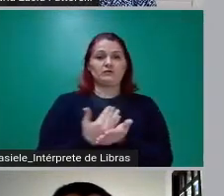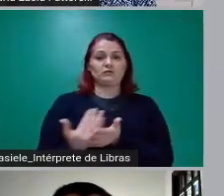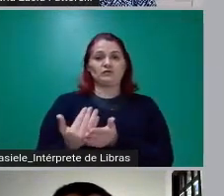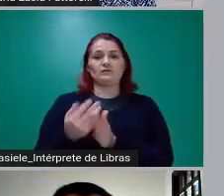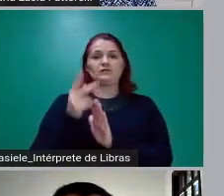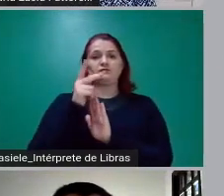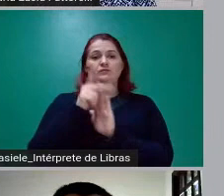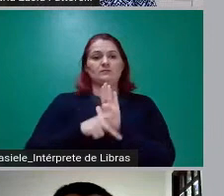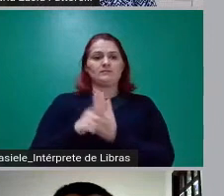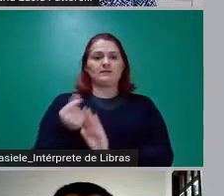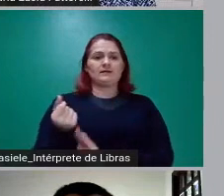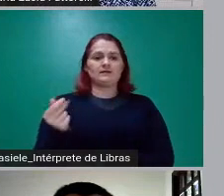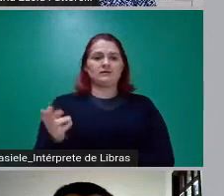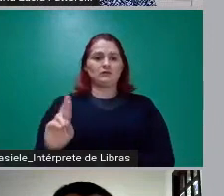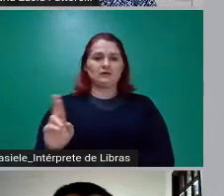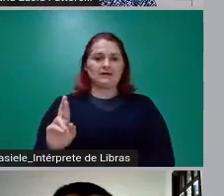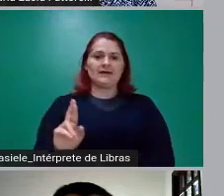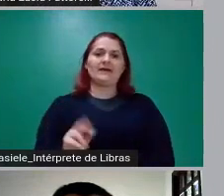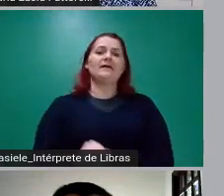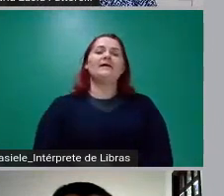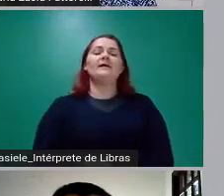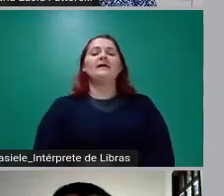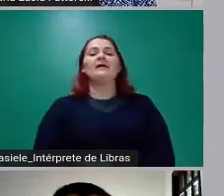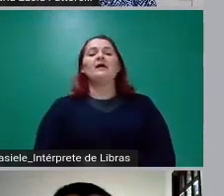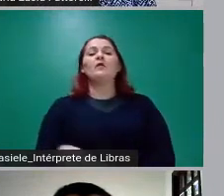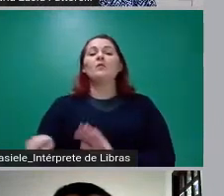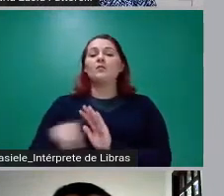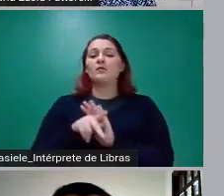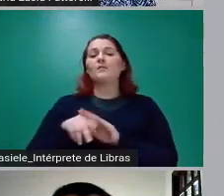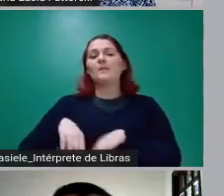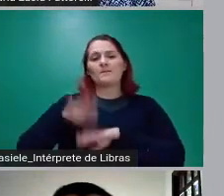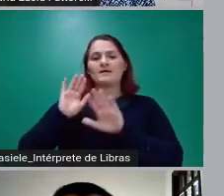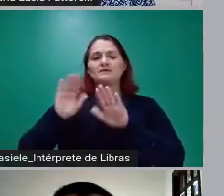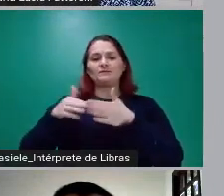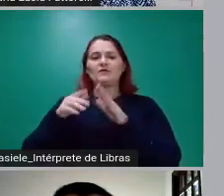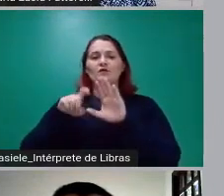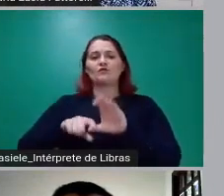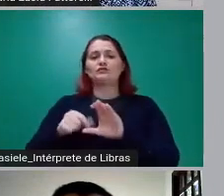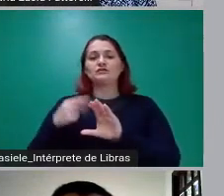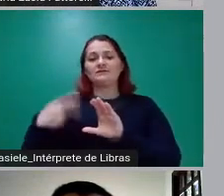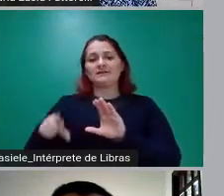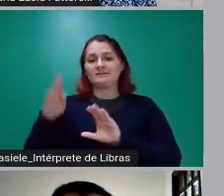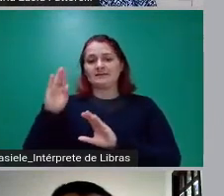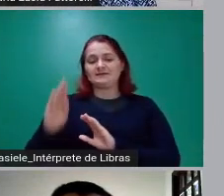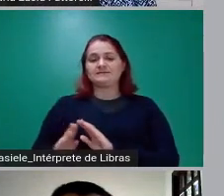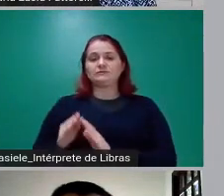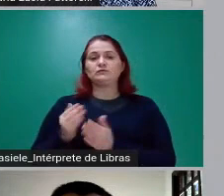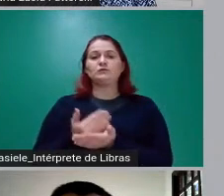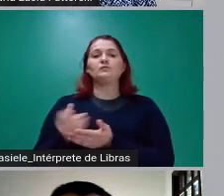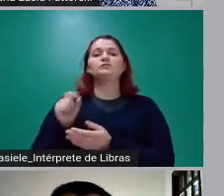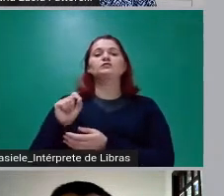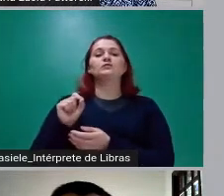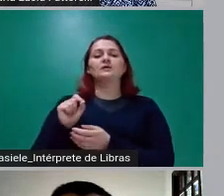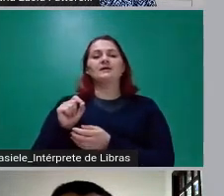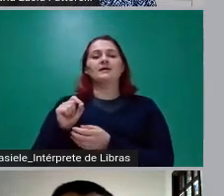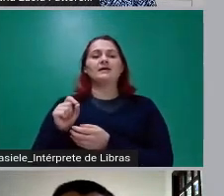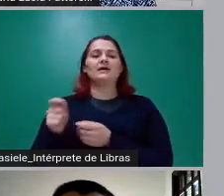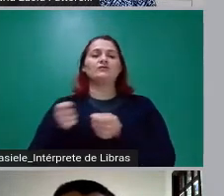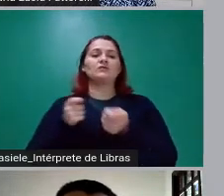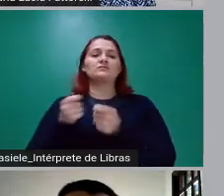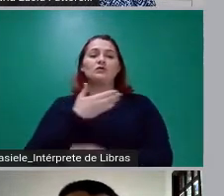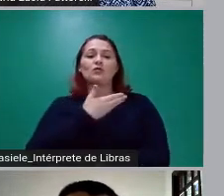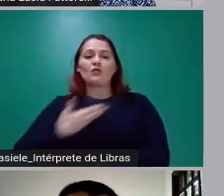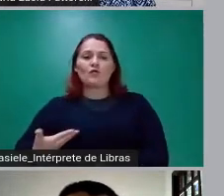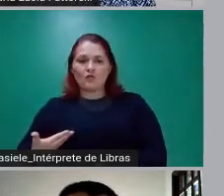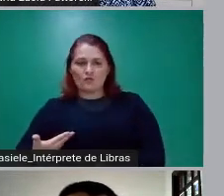que a dívida agora é majoritariamente imobiliária interna, a expansão da base monetária passou a ser um ato entre o governo e o mercado, e não mais